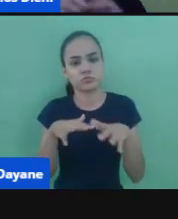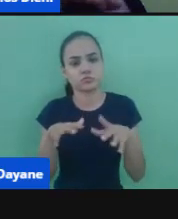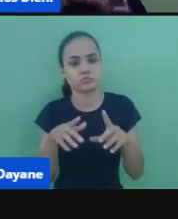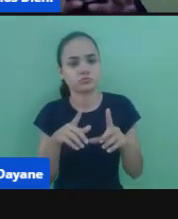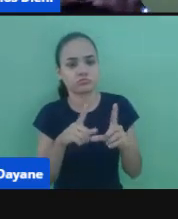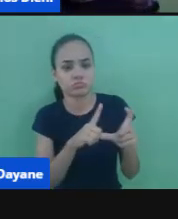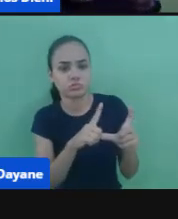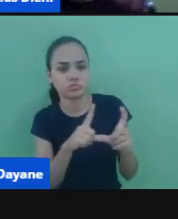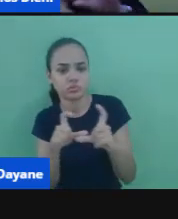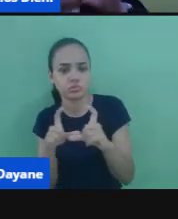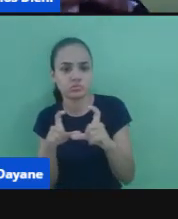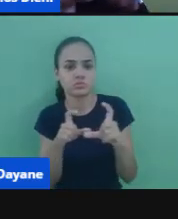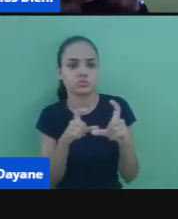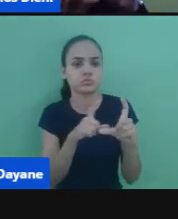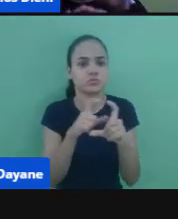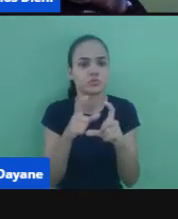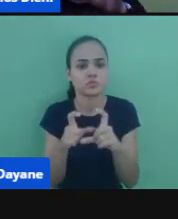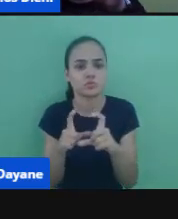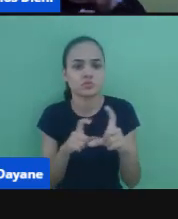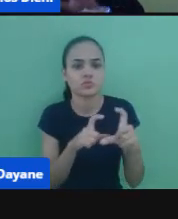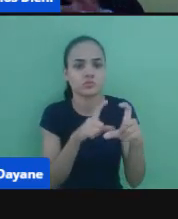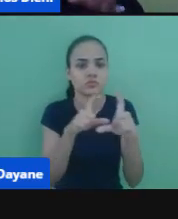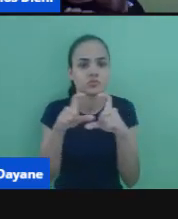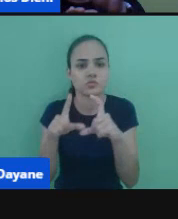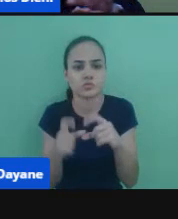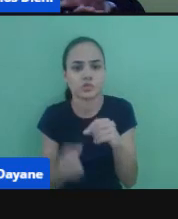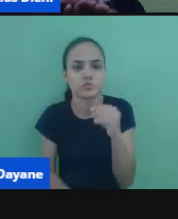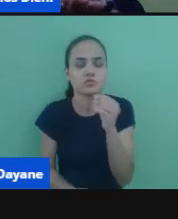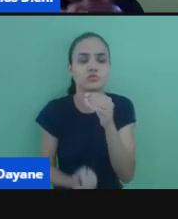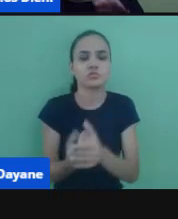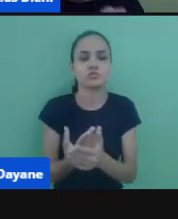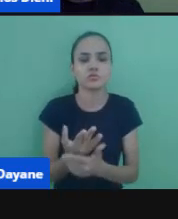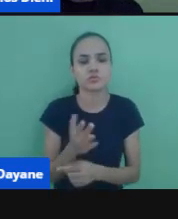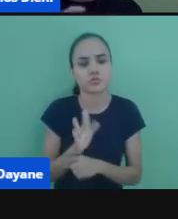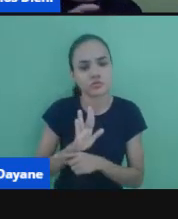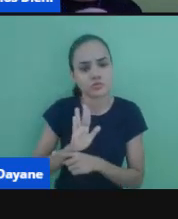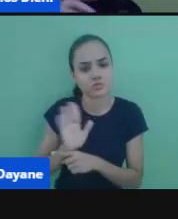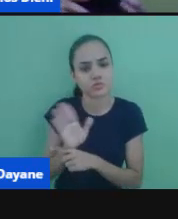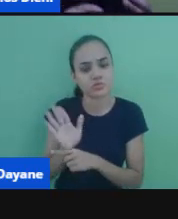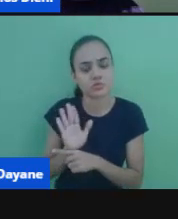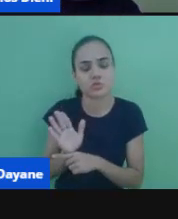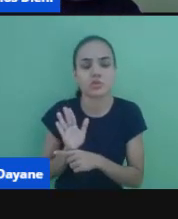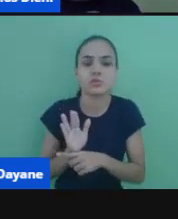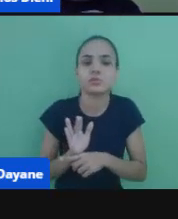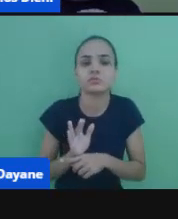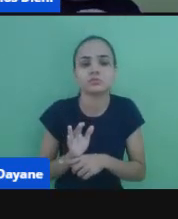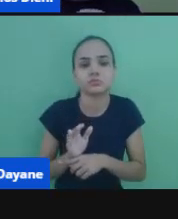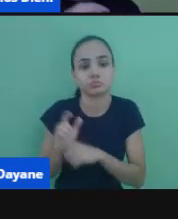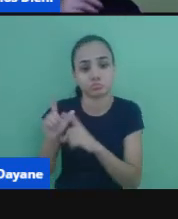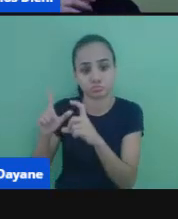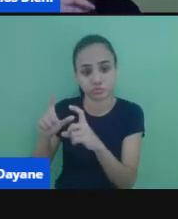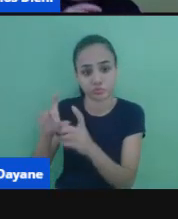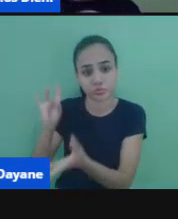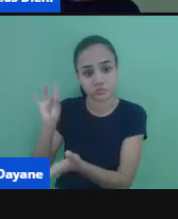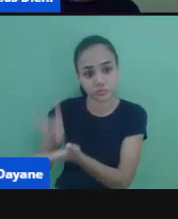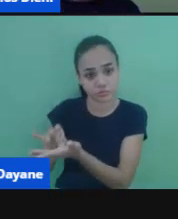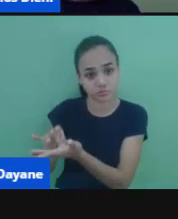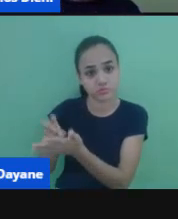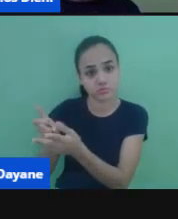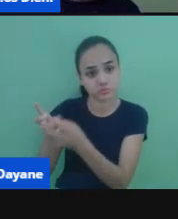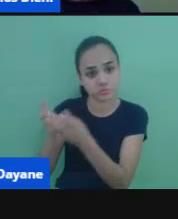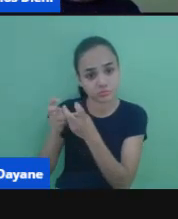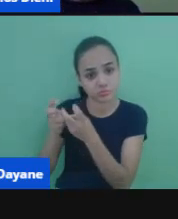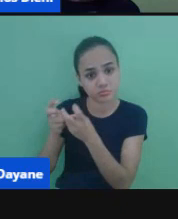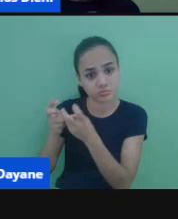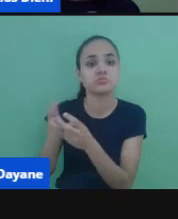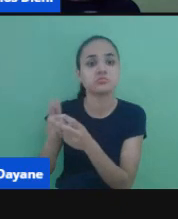cinema através desse retrato da realidade. Daí, nos anos seguintes,